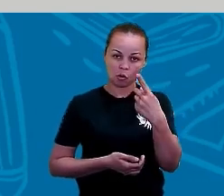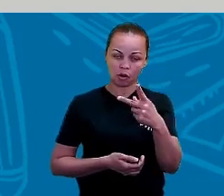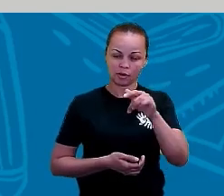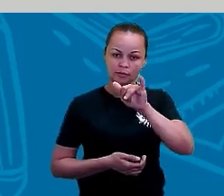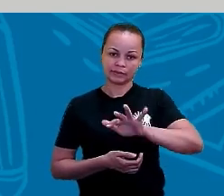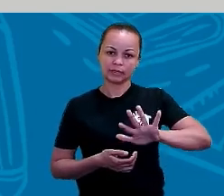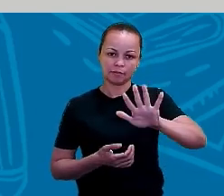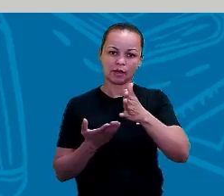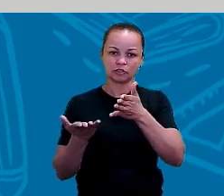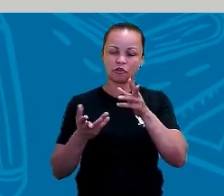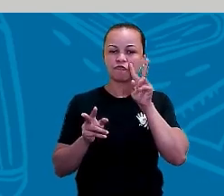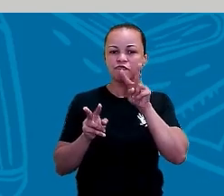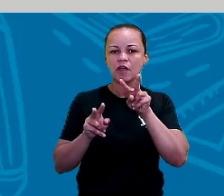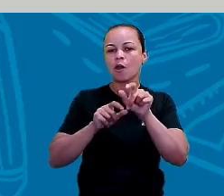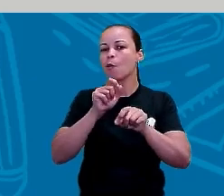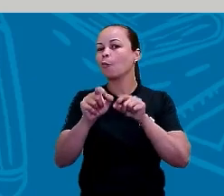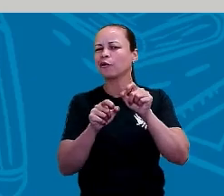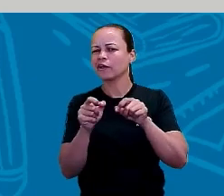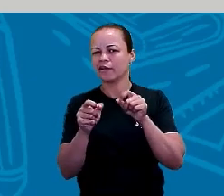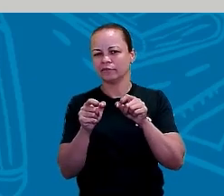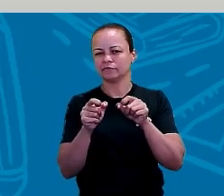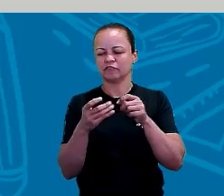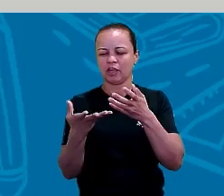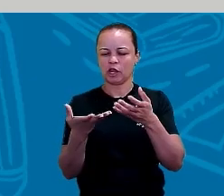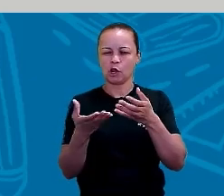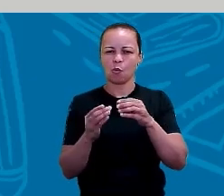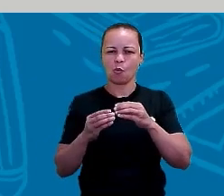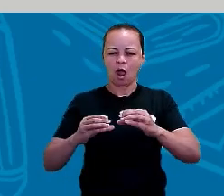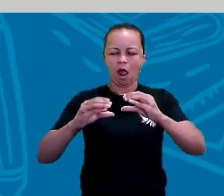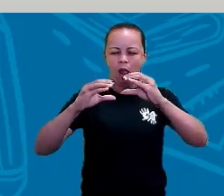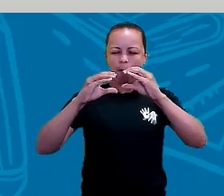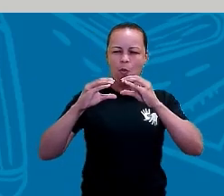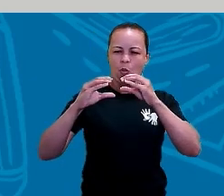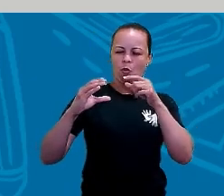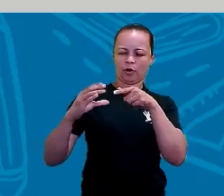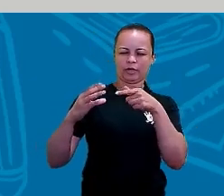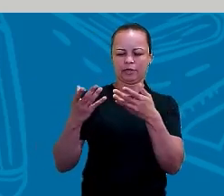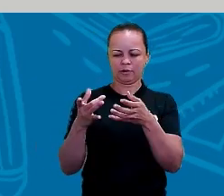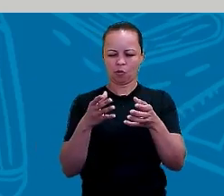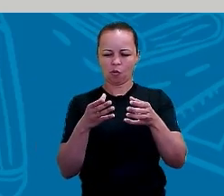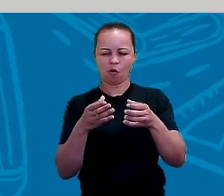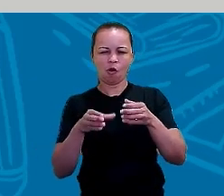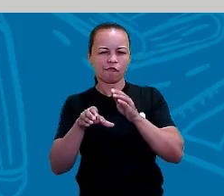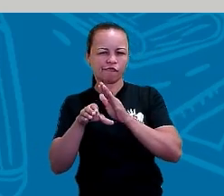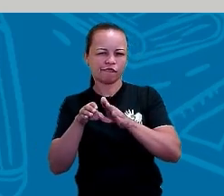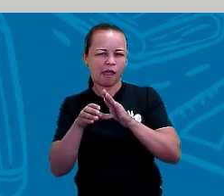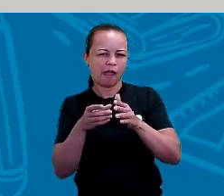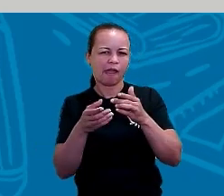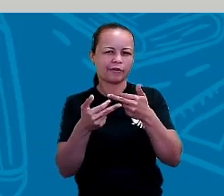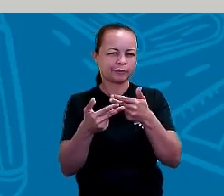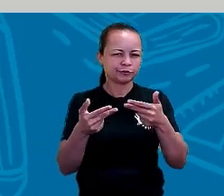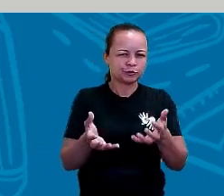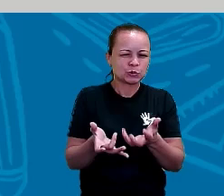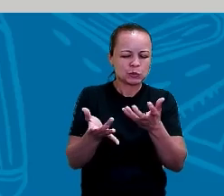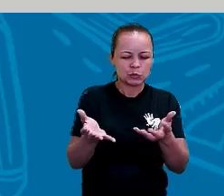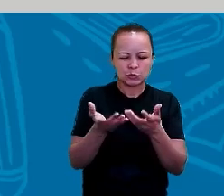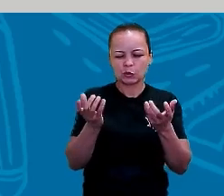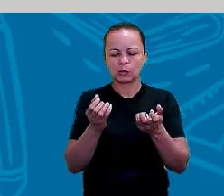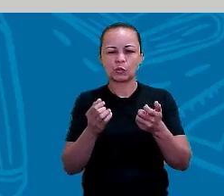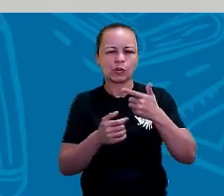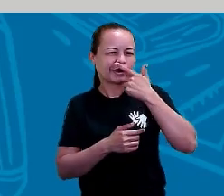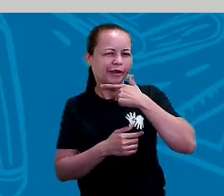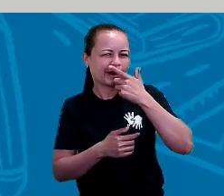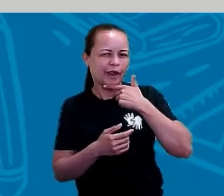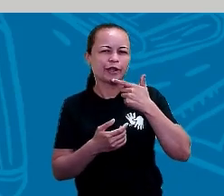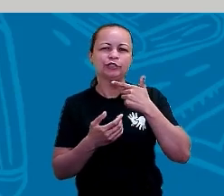você vê o quê? Um hambúrguer bem recheado com verduras, queijo, bacon. Nossa, eita, que essa carne